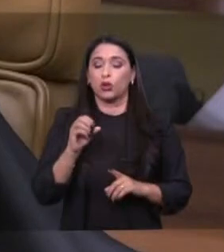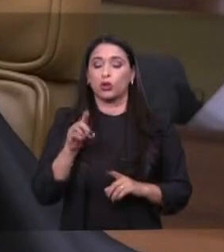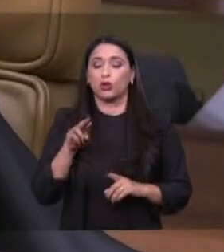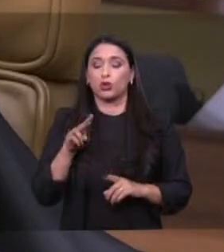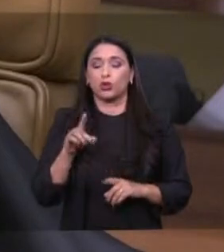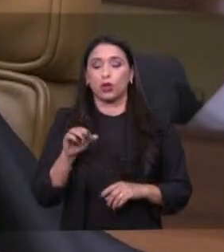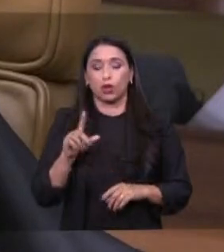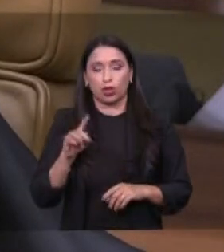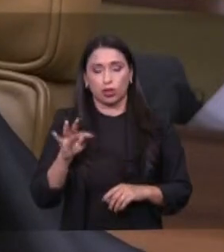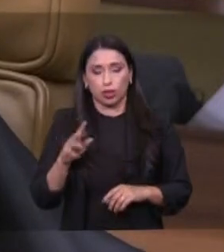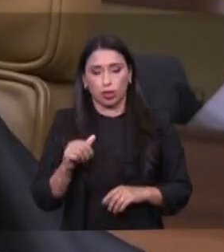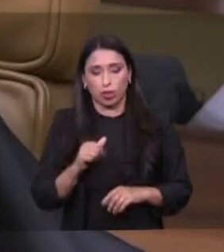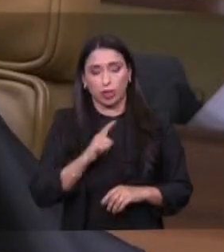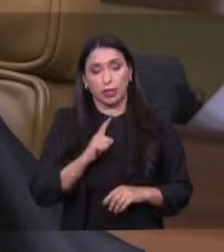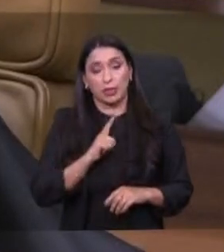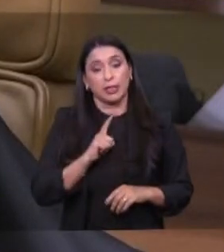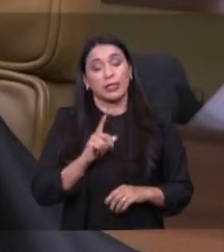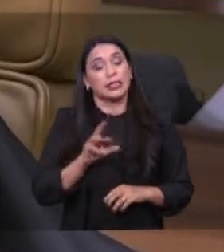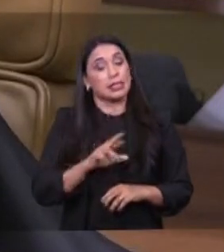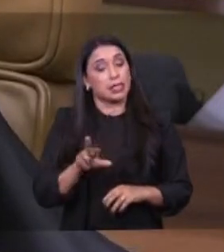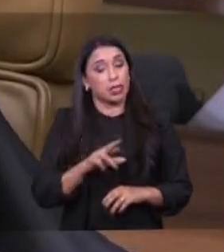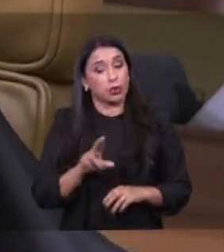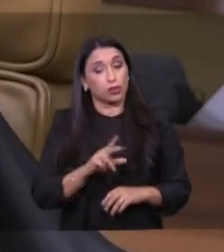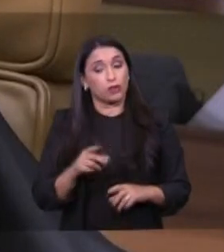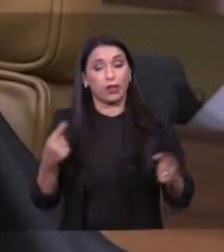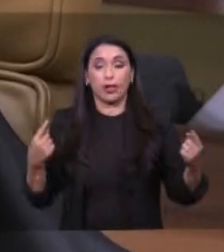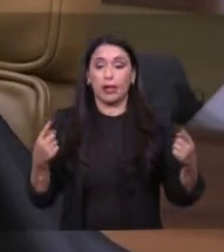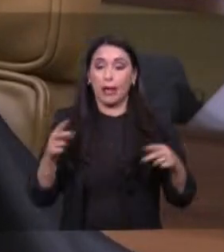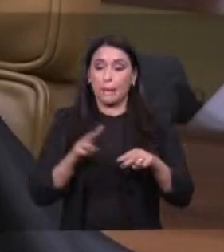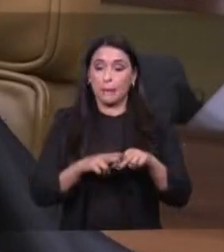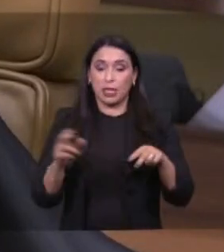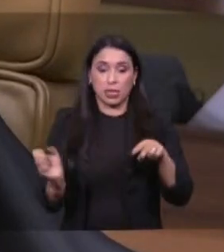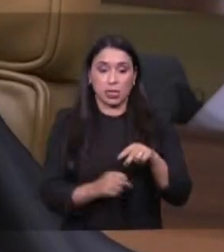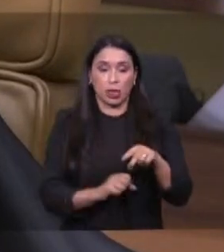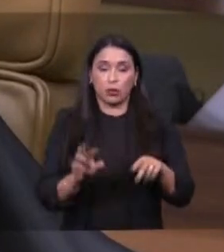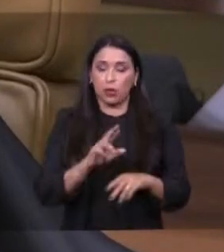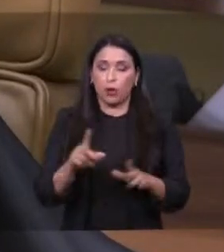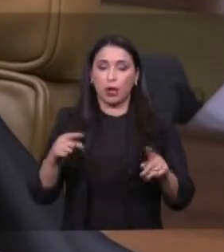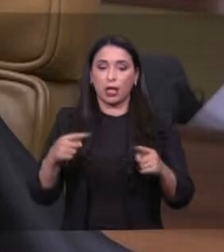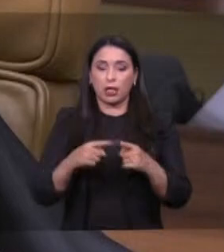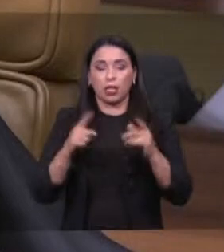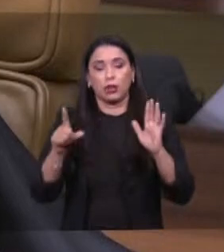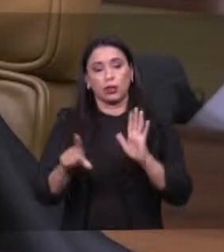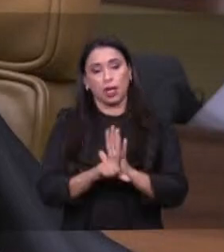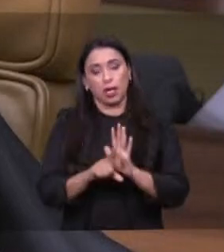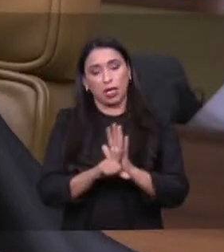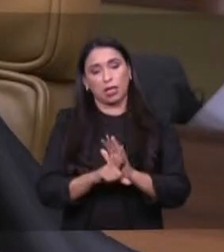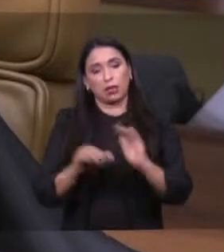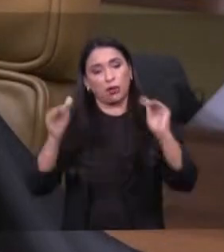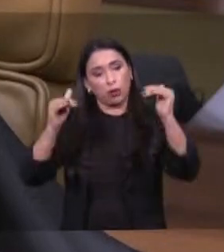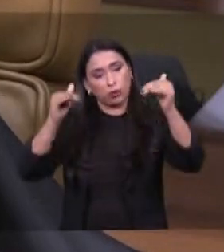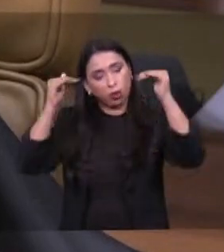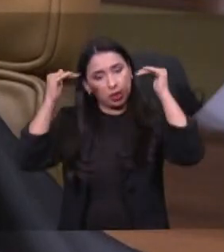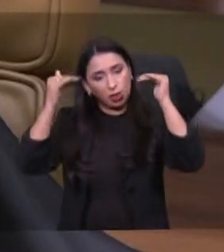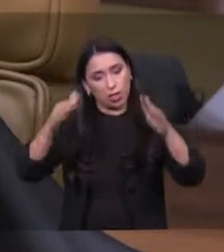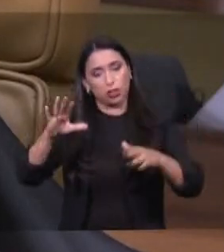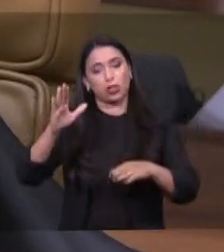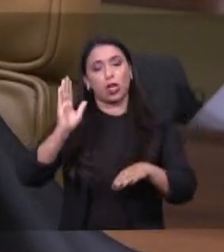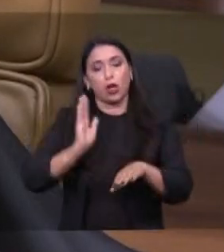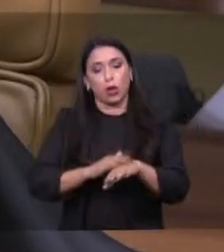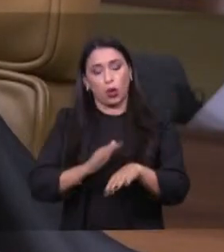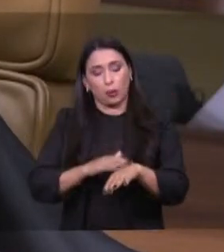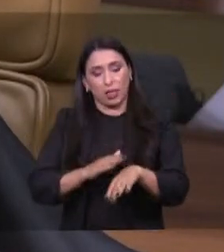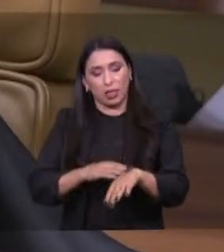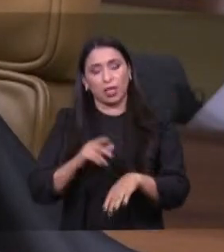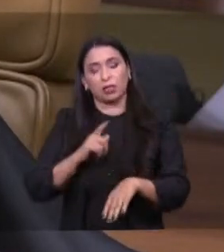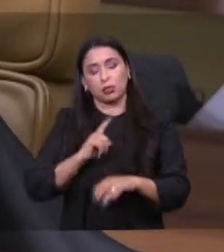idônea ensejará também a ilegalidade da prisão, a ser relaxada pela autoridade competente, sem prejuízo